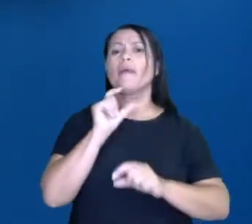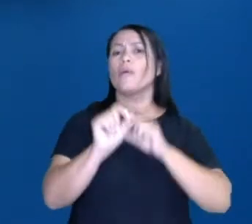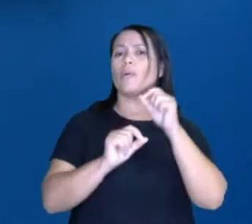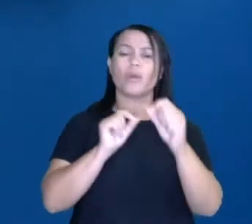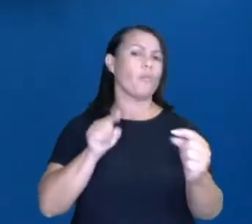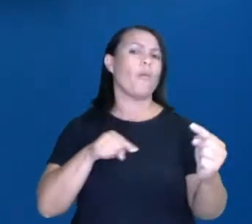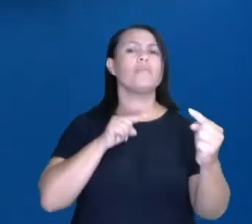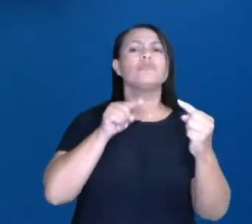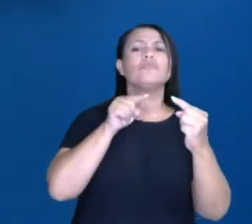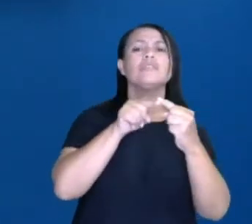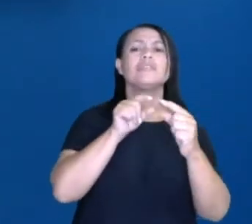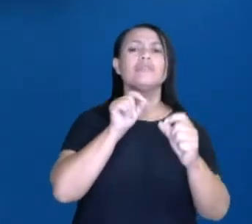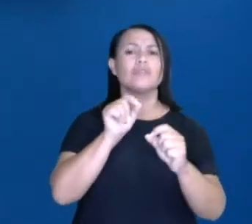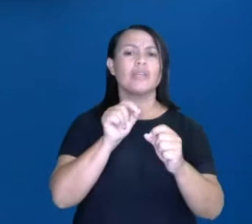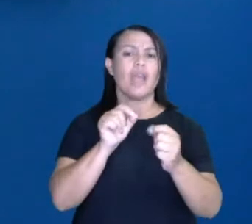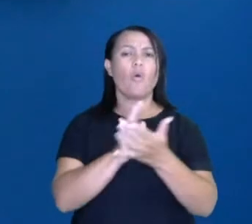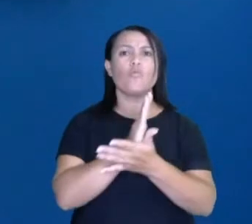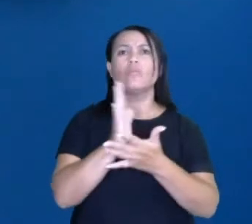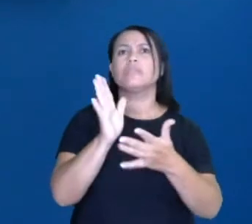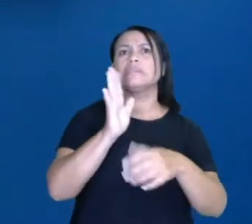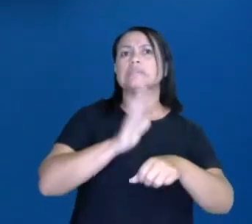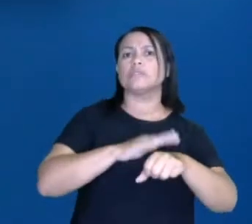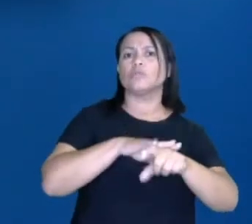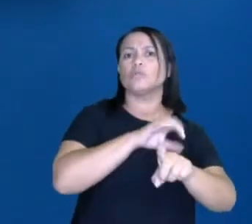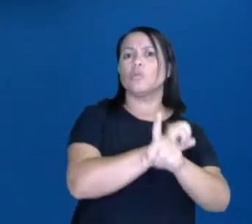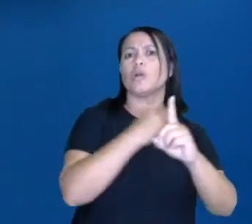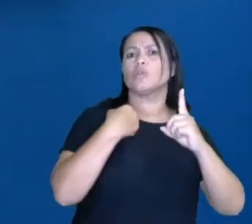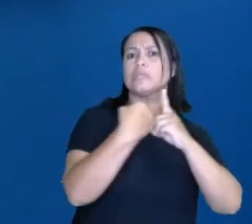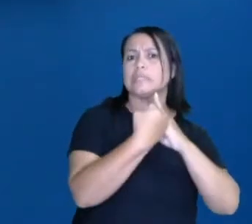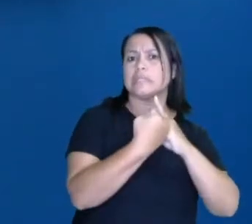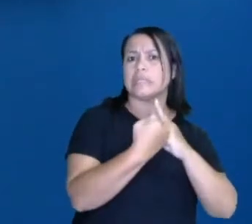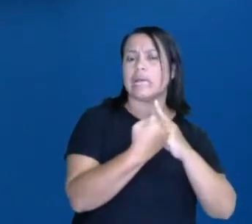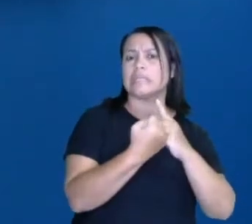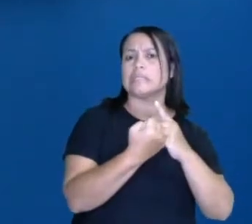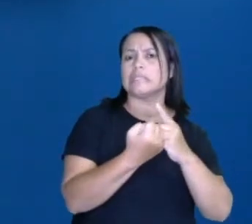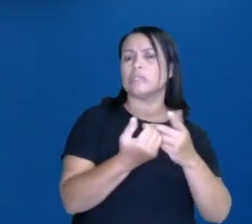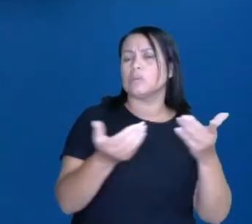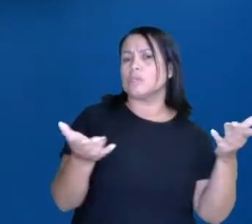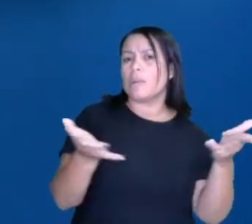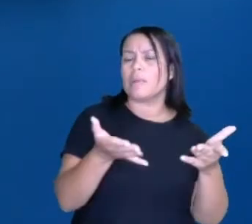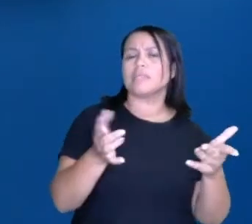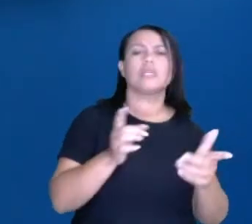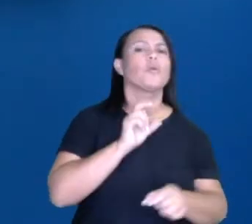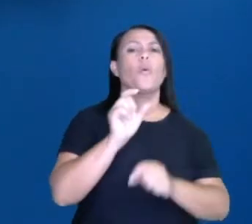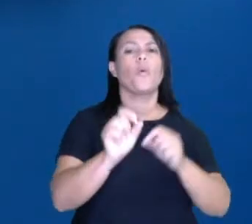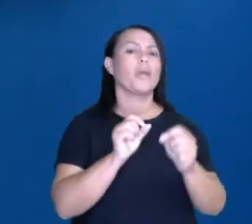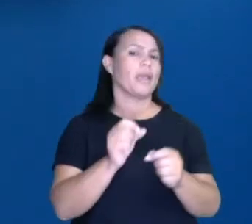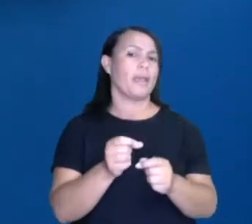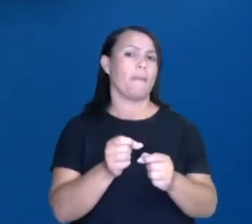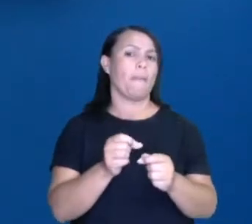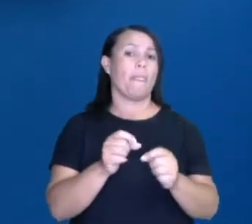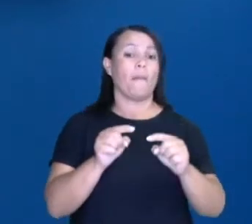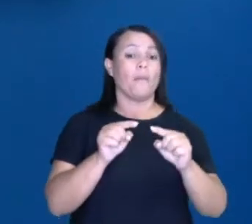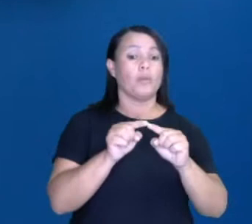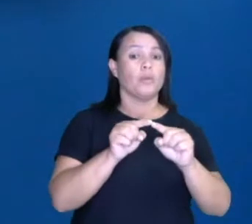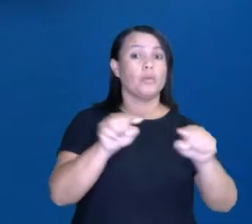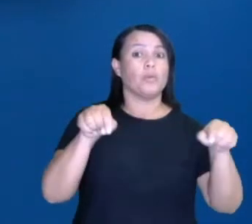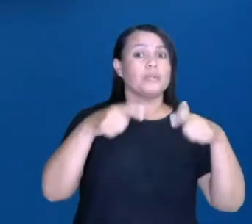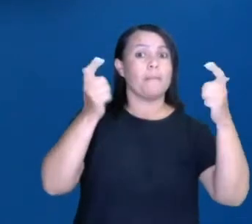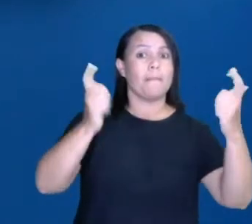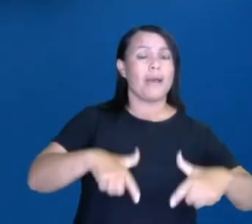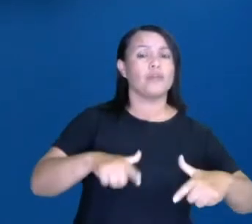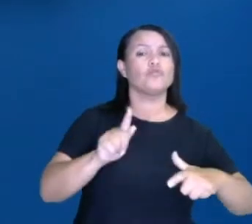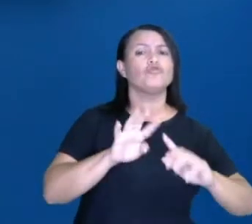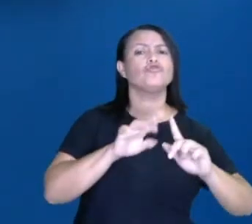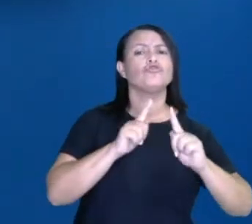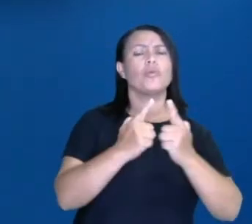paisagem acrescida das ações de uma sociedade no tempo presente. Portanto, o espaço geográfico se